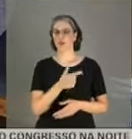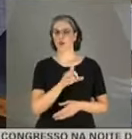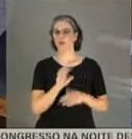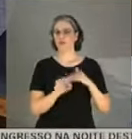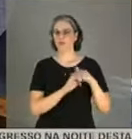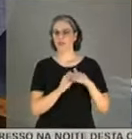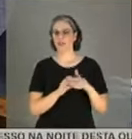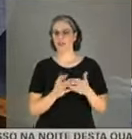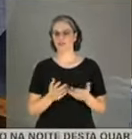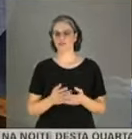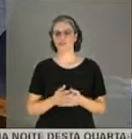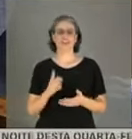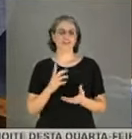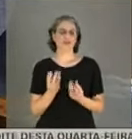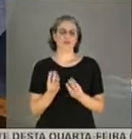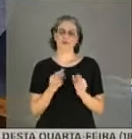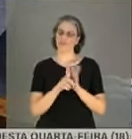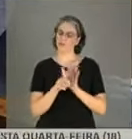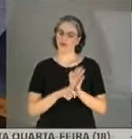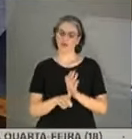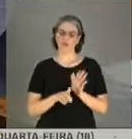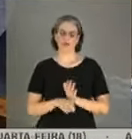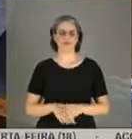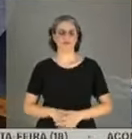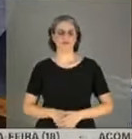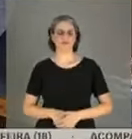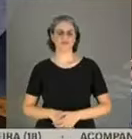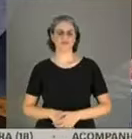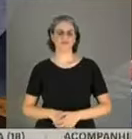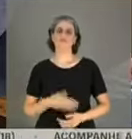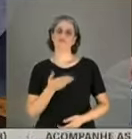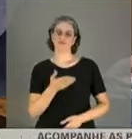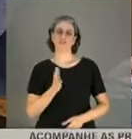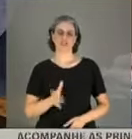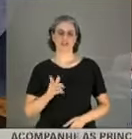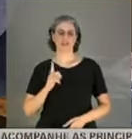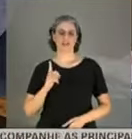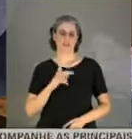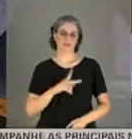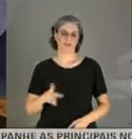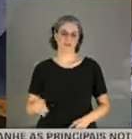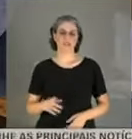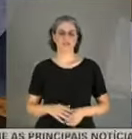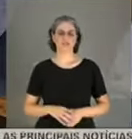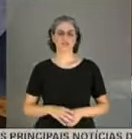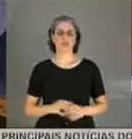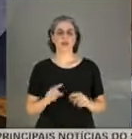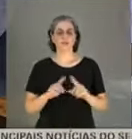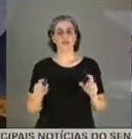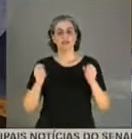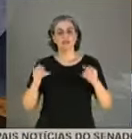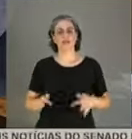presidente. Posso entregar, obviamente que os seus assessores já têm, é que porque, para não deixar claro que esta comissão está com perseguição a